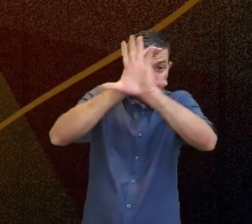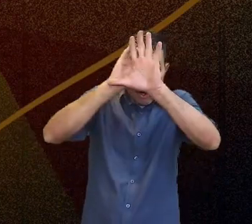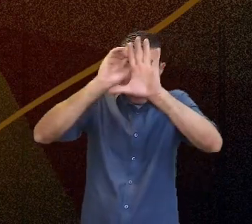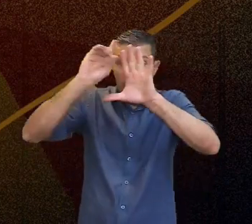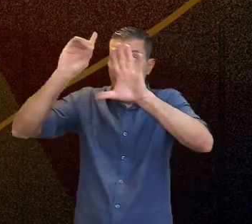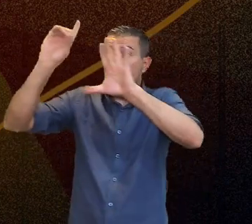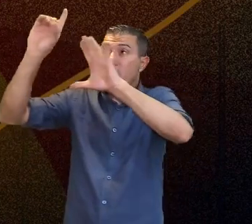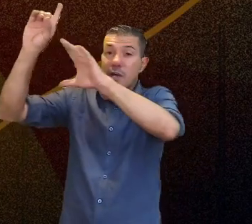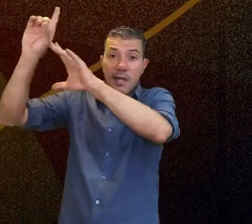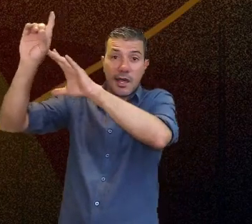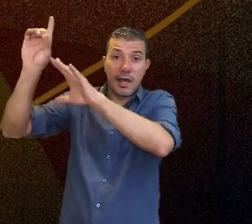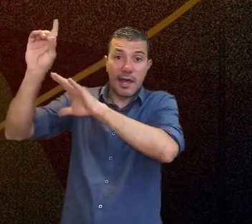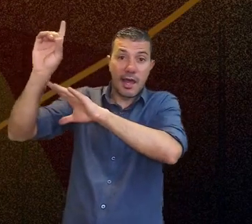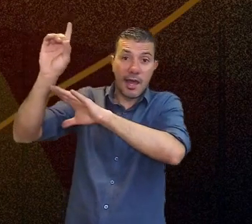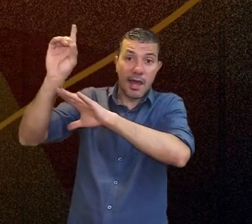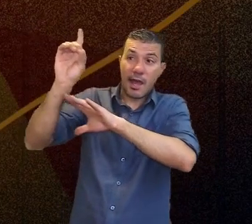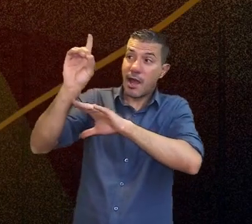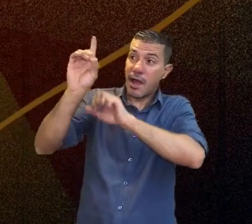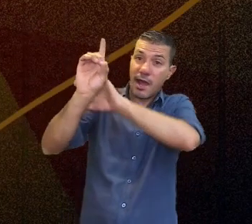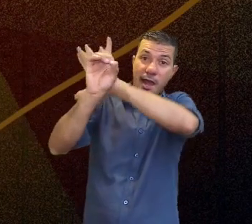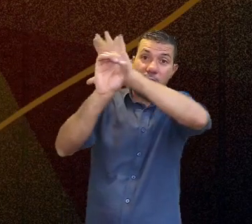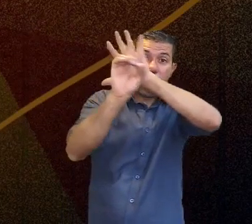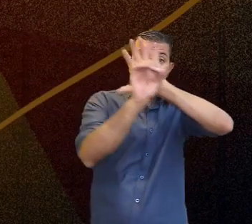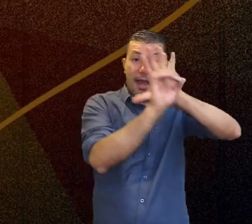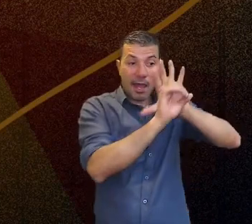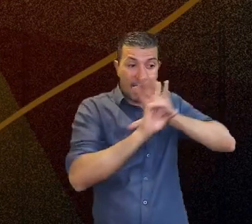e Sua glória.